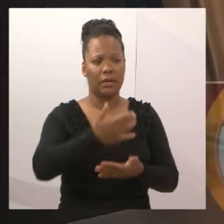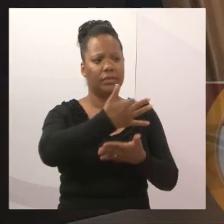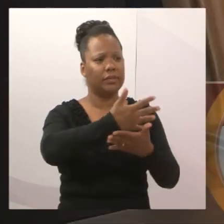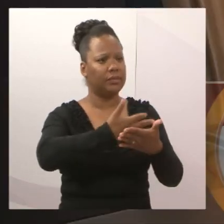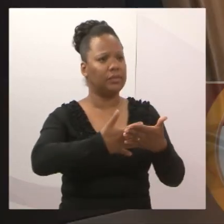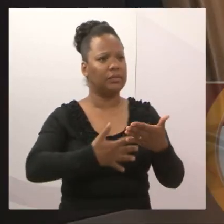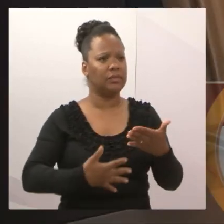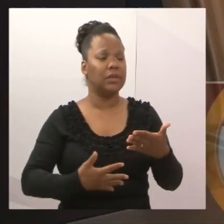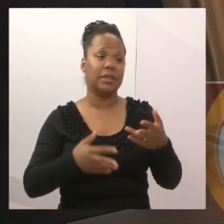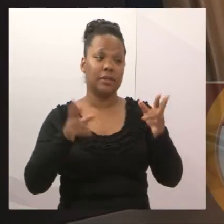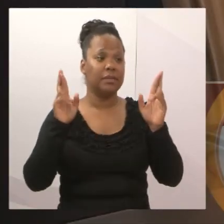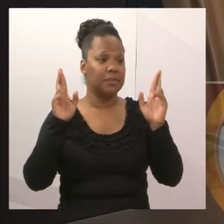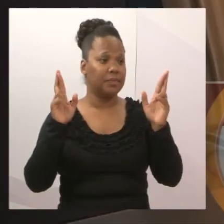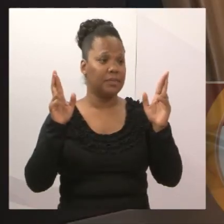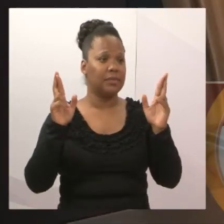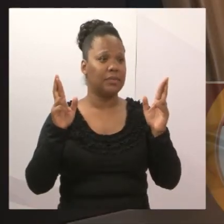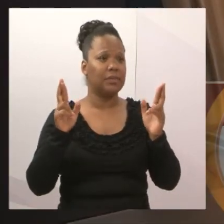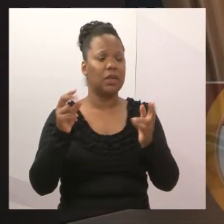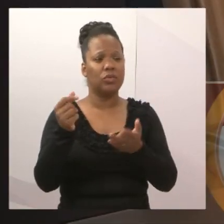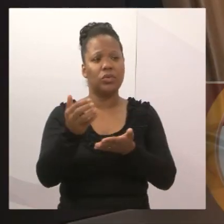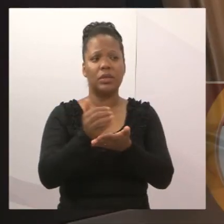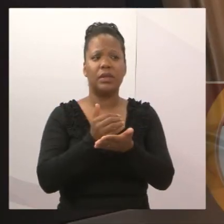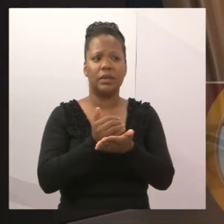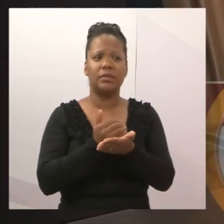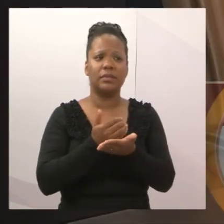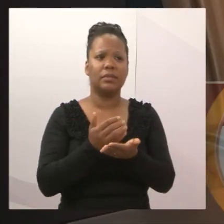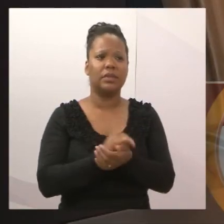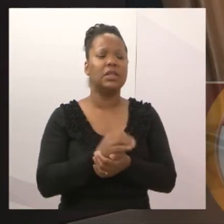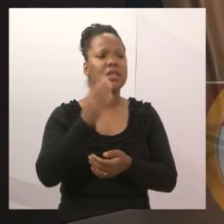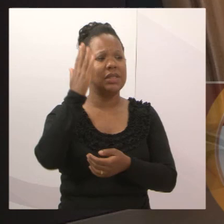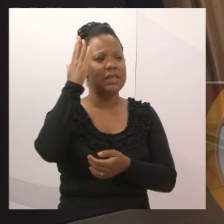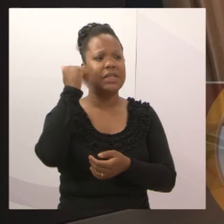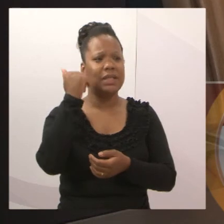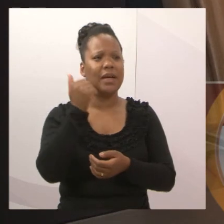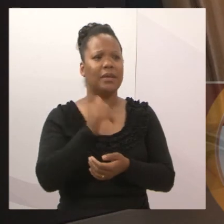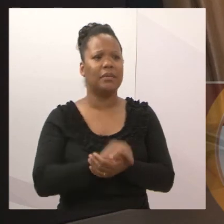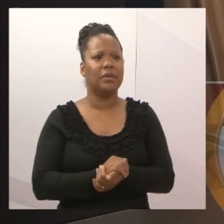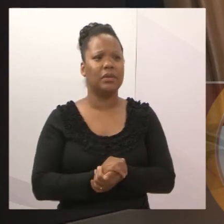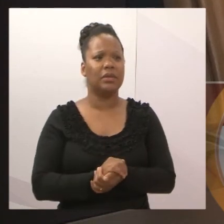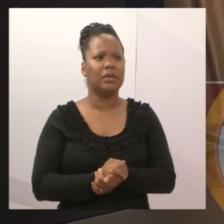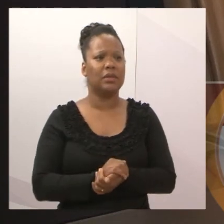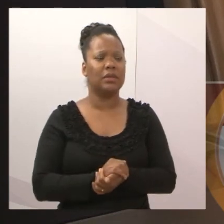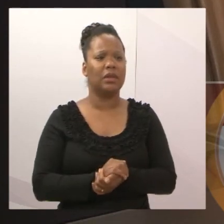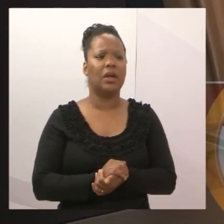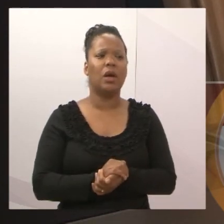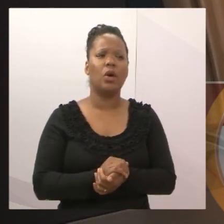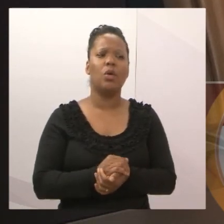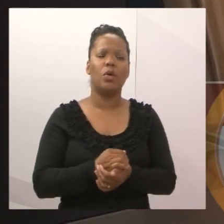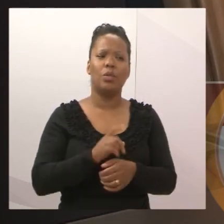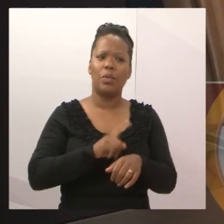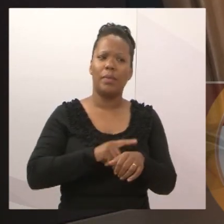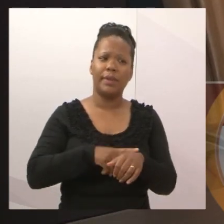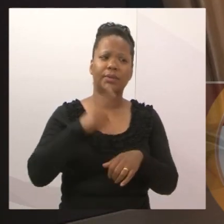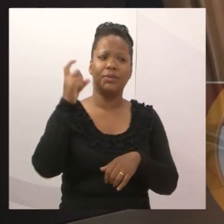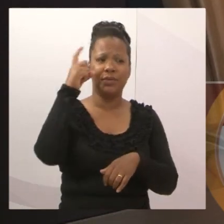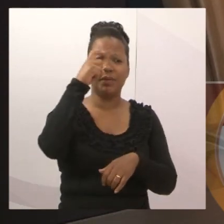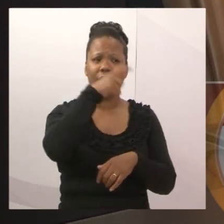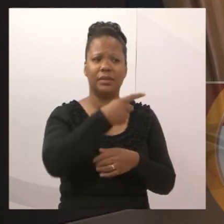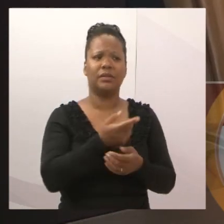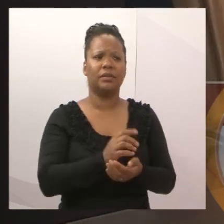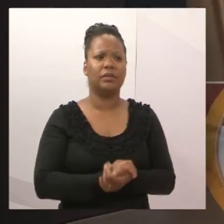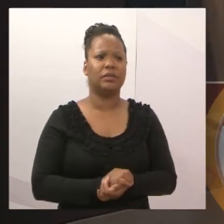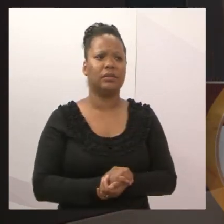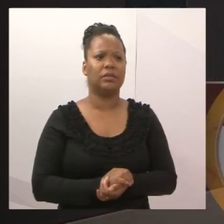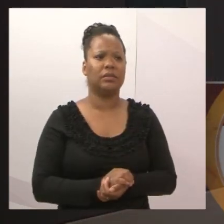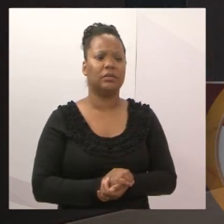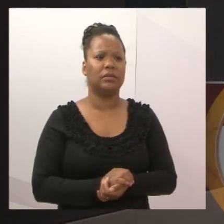coisas esperando uma arrecadação, e a gente sabe, tem a responsabilidade de saber que estamos num momento de crise, e não adianta a gente colocar